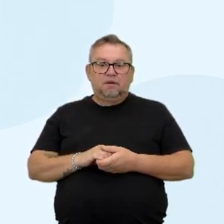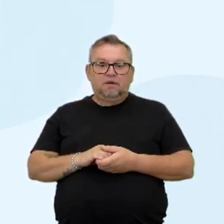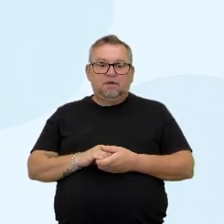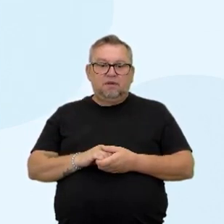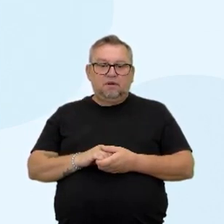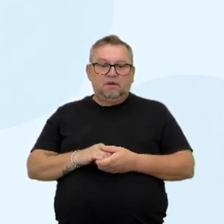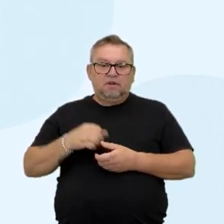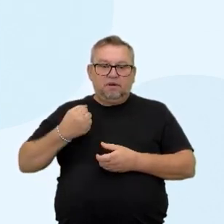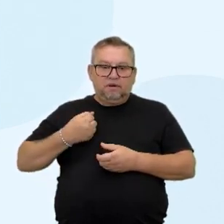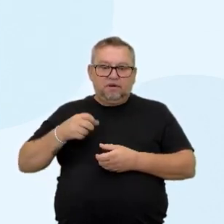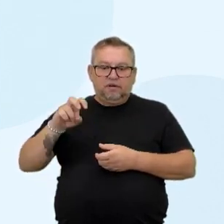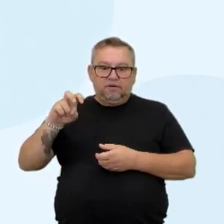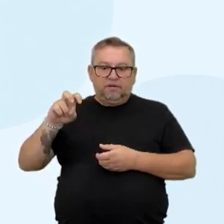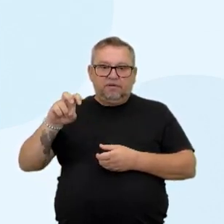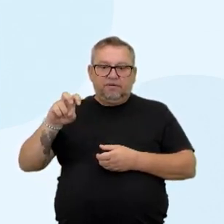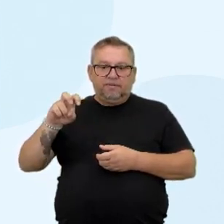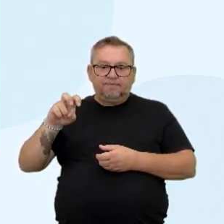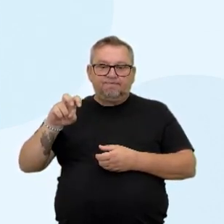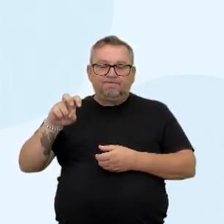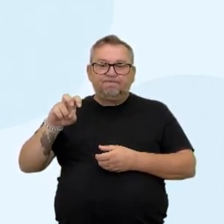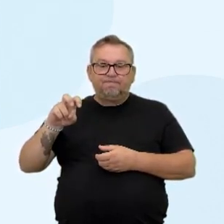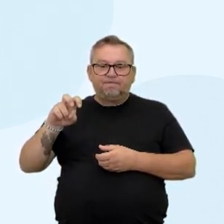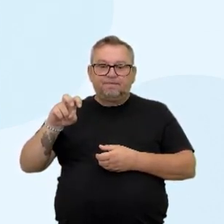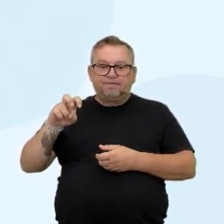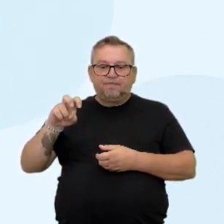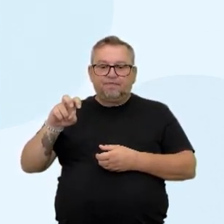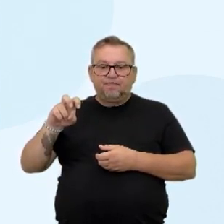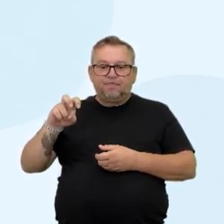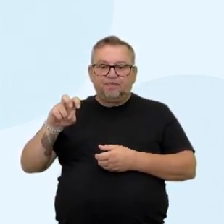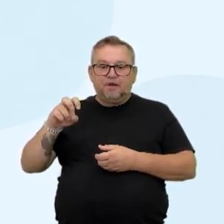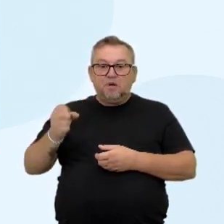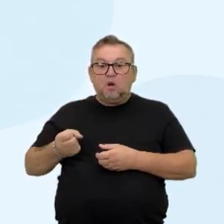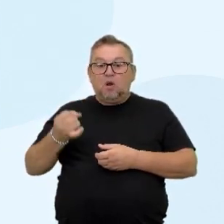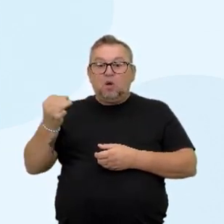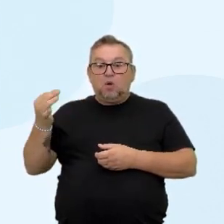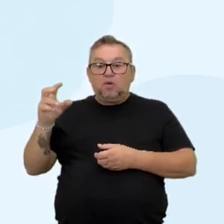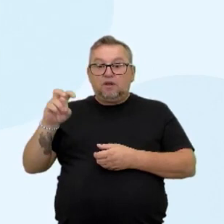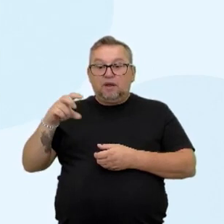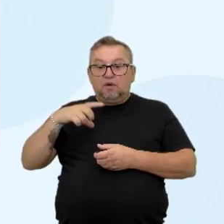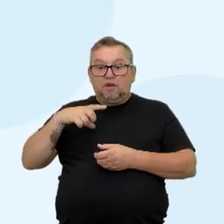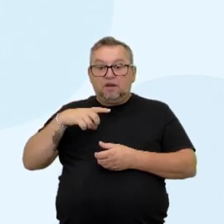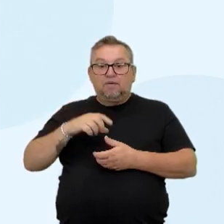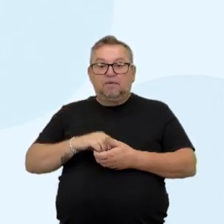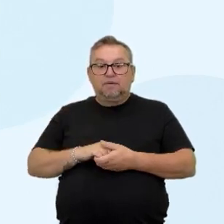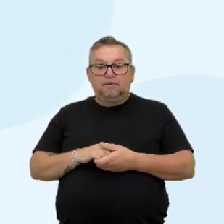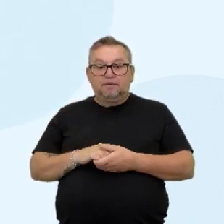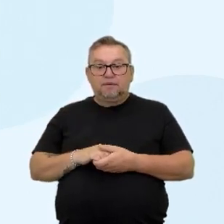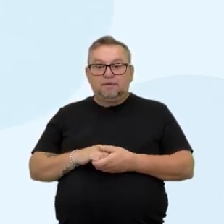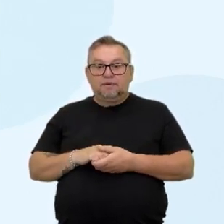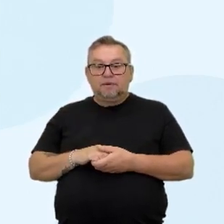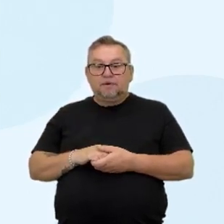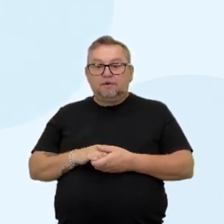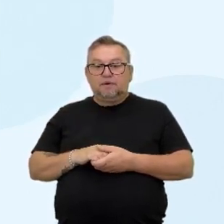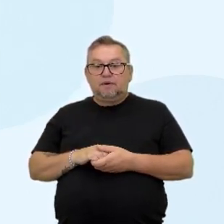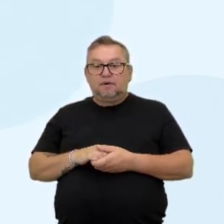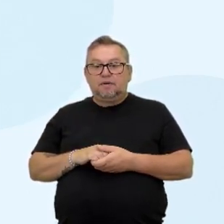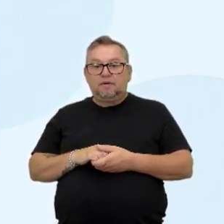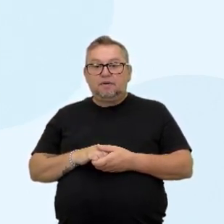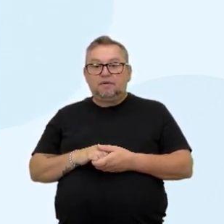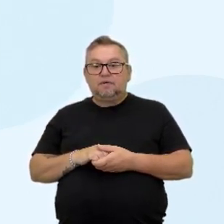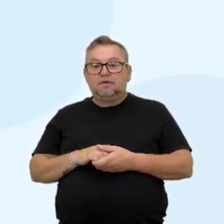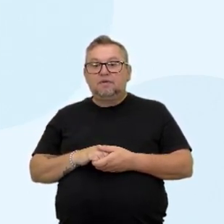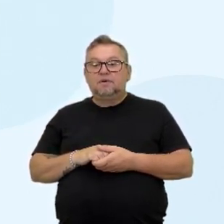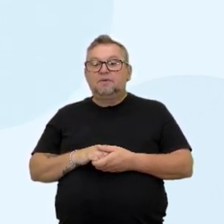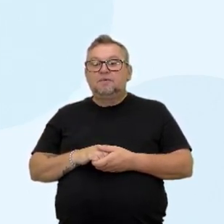5. A probabilidade de sair o número 5. Então são 5, ó. Quantos 5 nós temos? 1, 2,